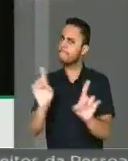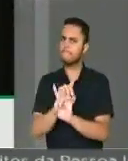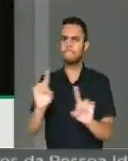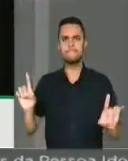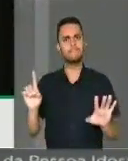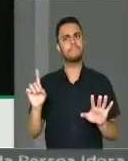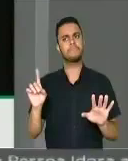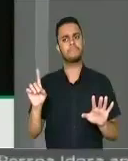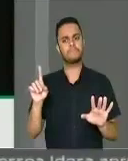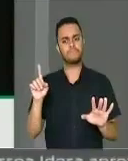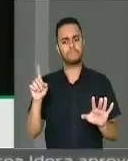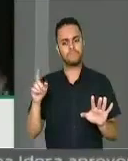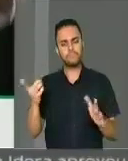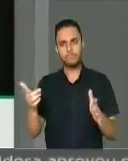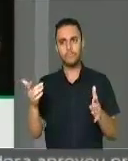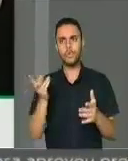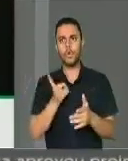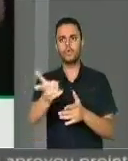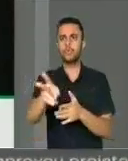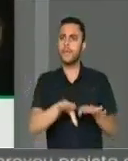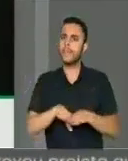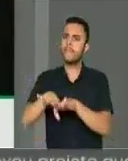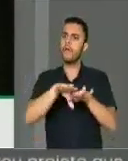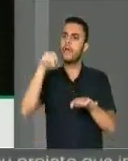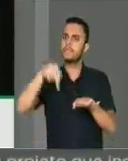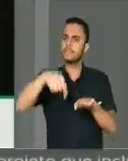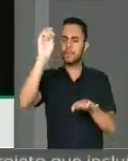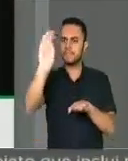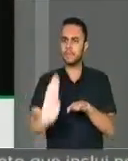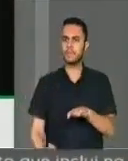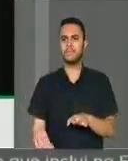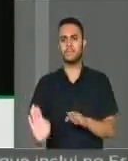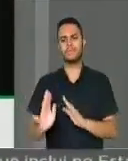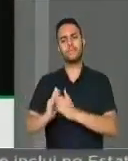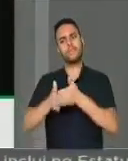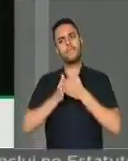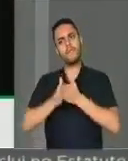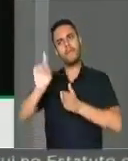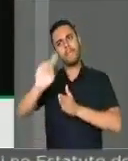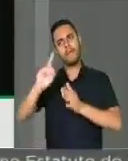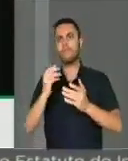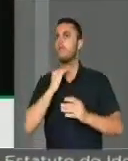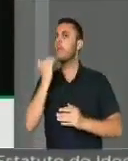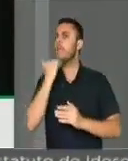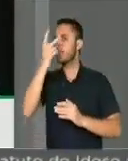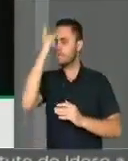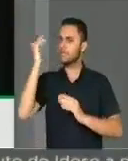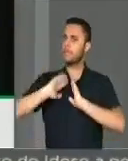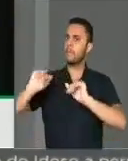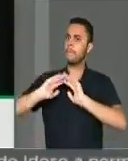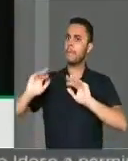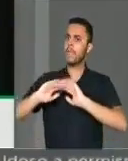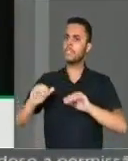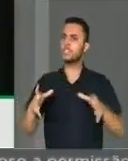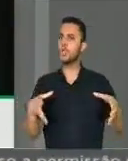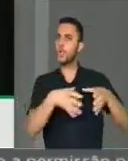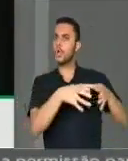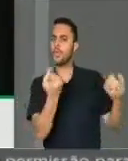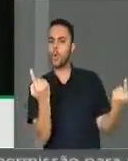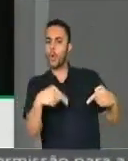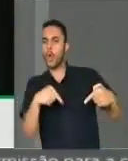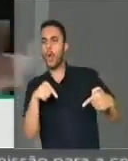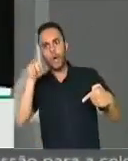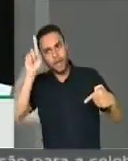a democracia brasileira. Não nos venham pedir e dizer que a oposição é uma